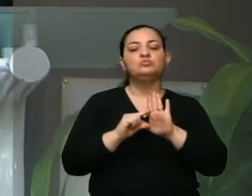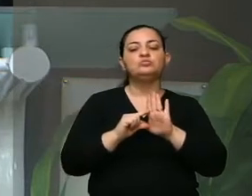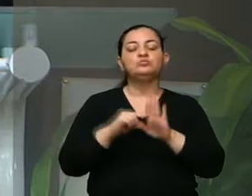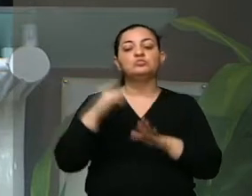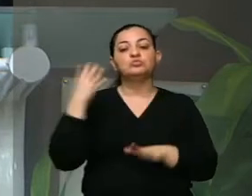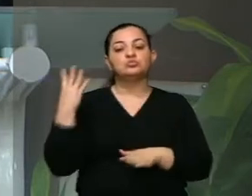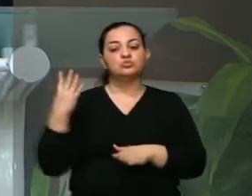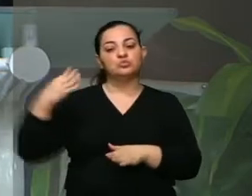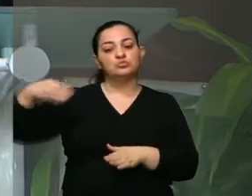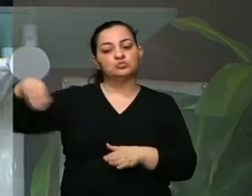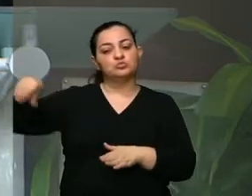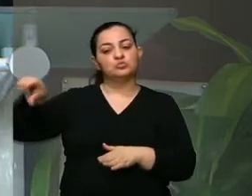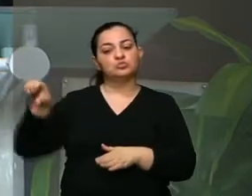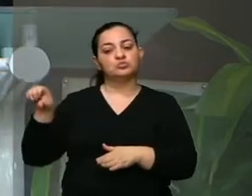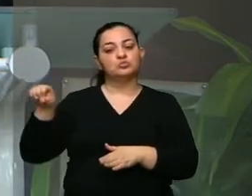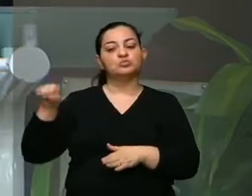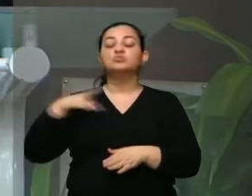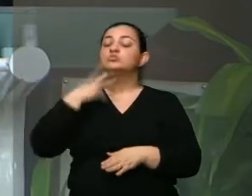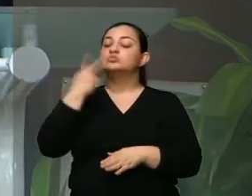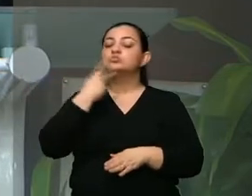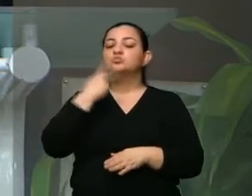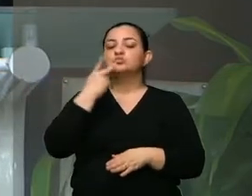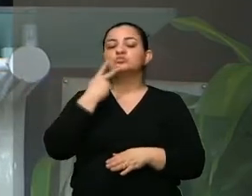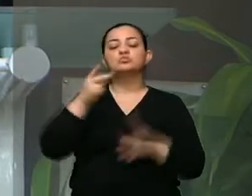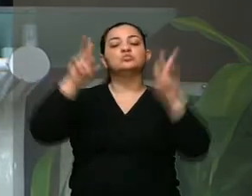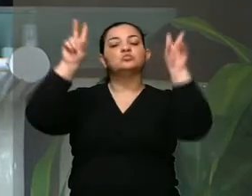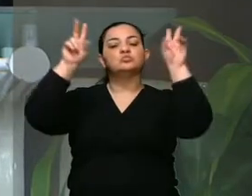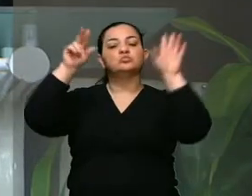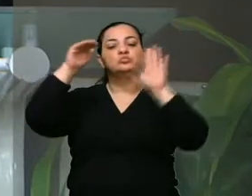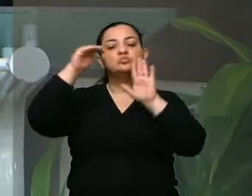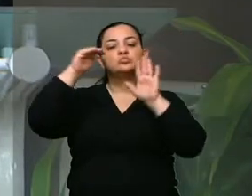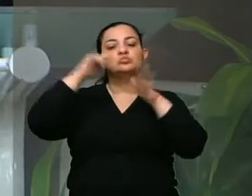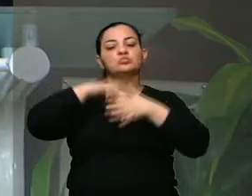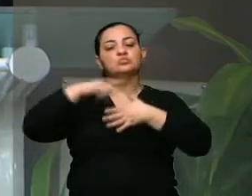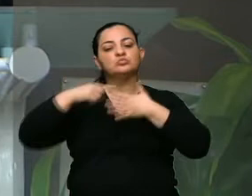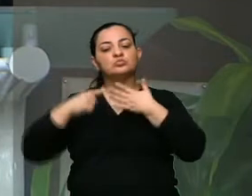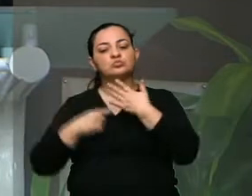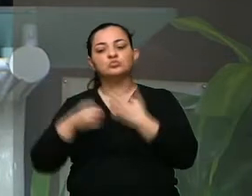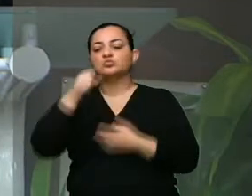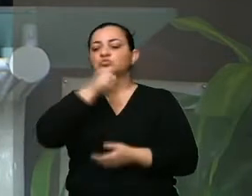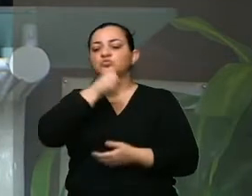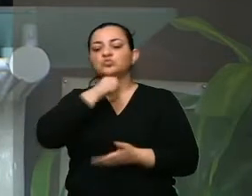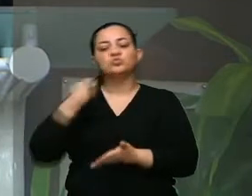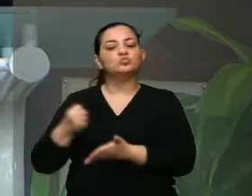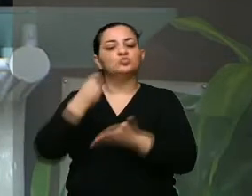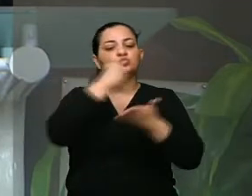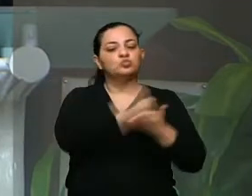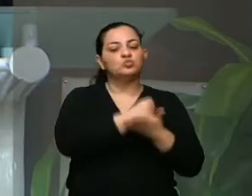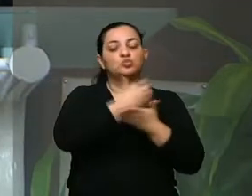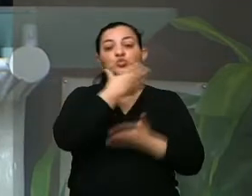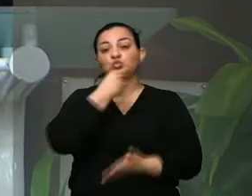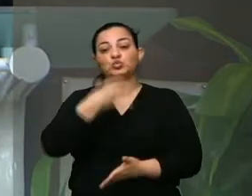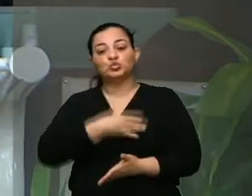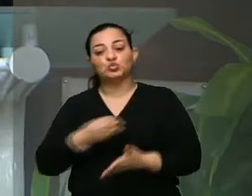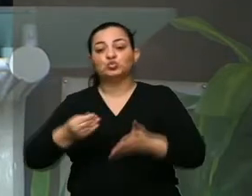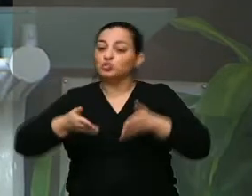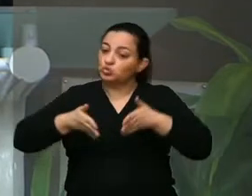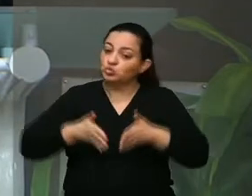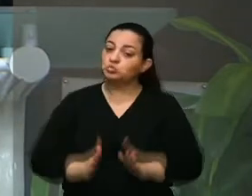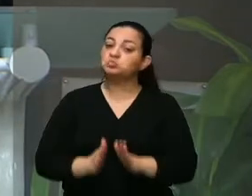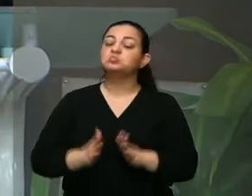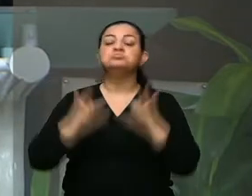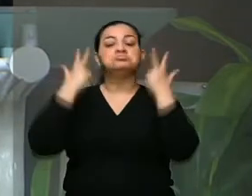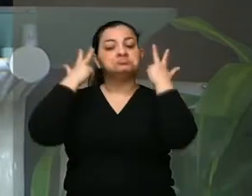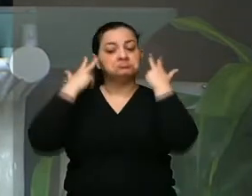49 falando aquilo que eu citei do velho testamento do filho quando nascia